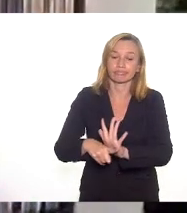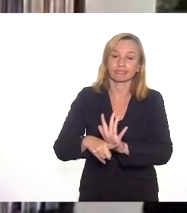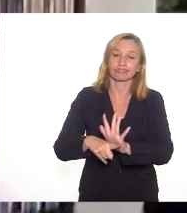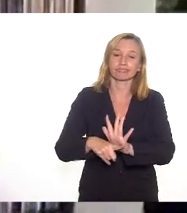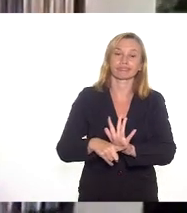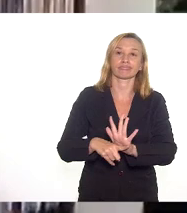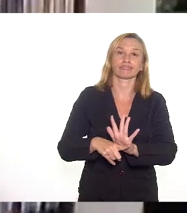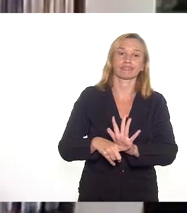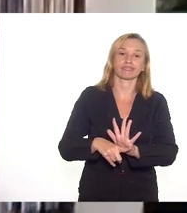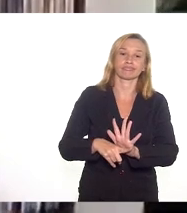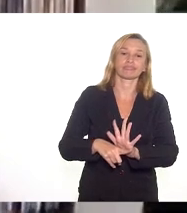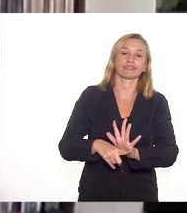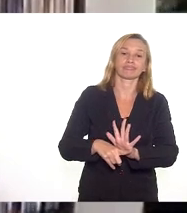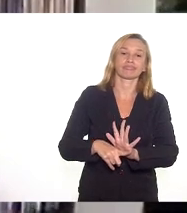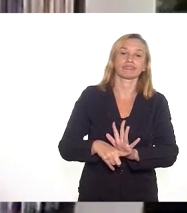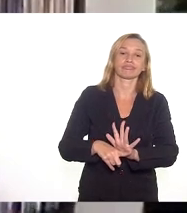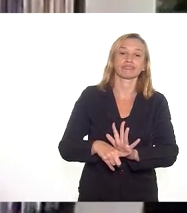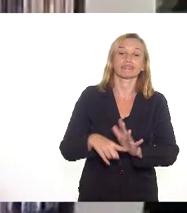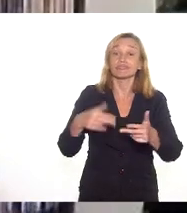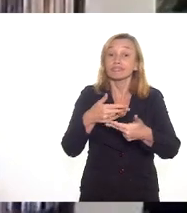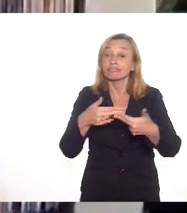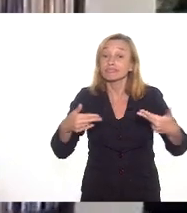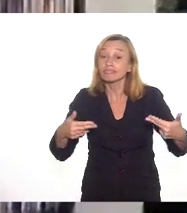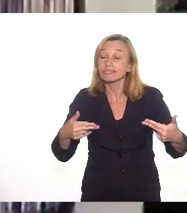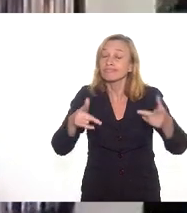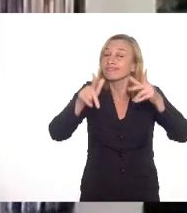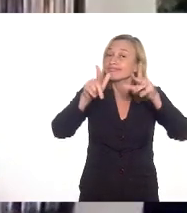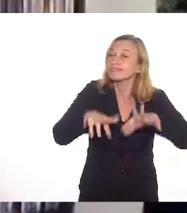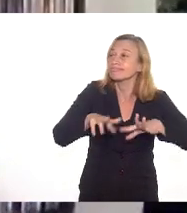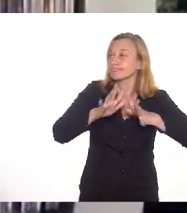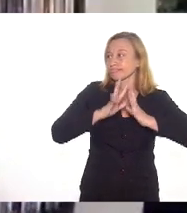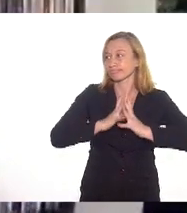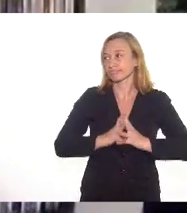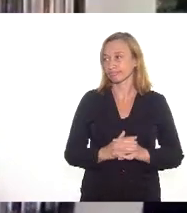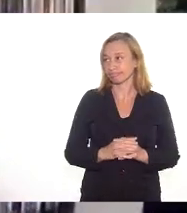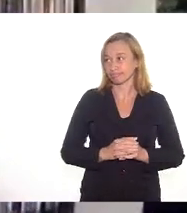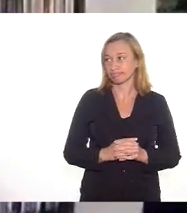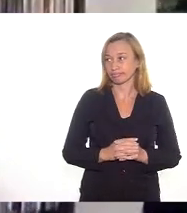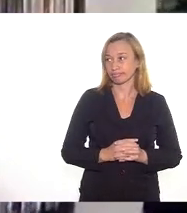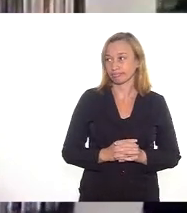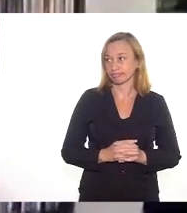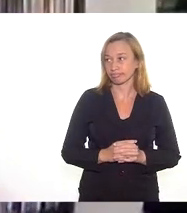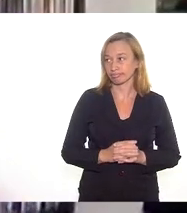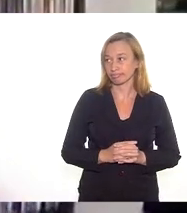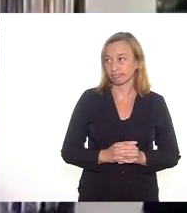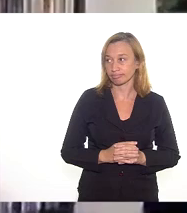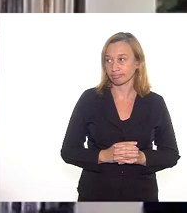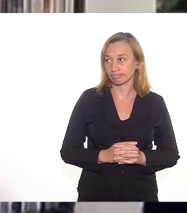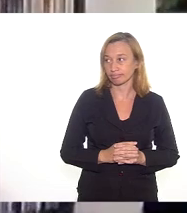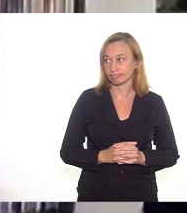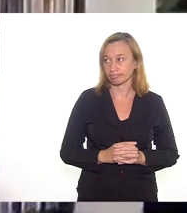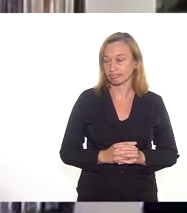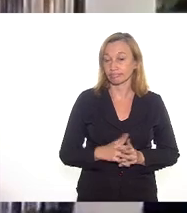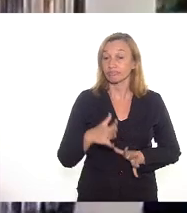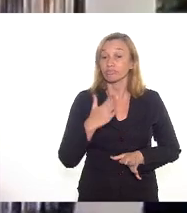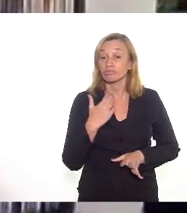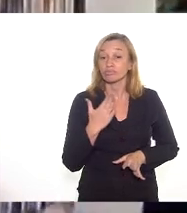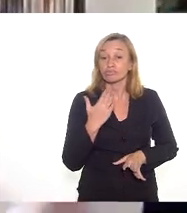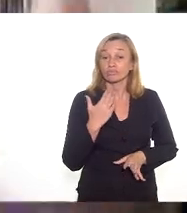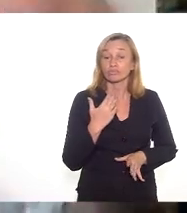que a coisa seja diferente. Tome um outro